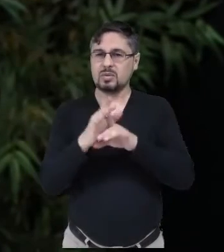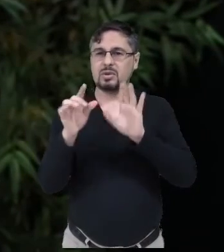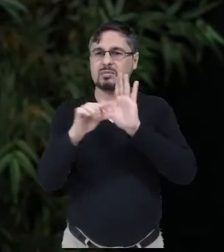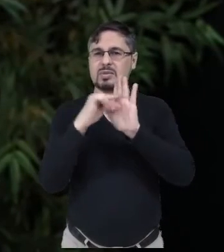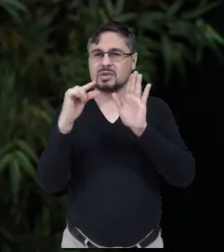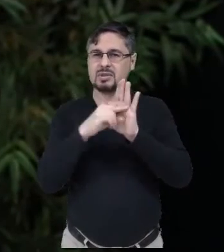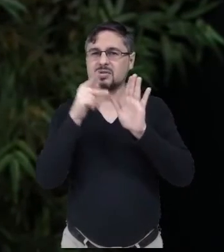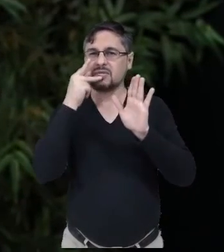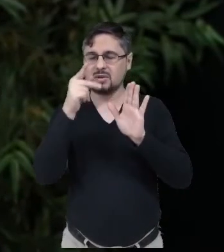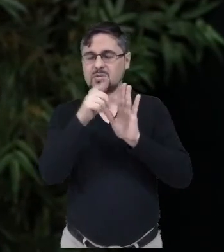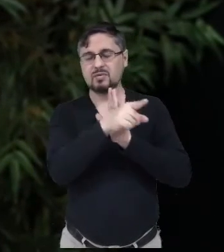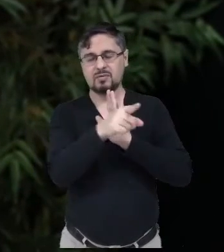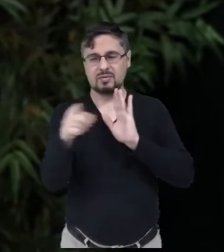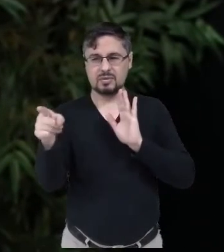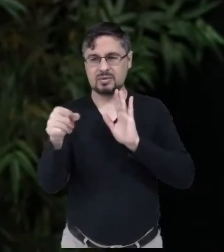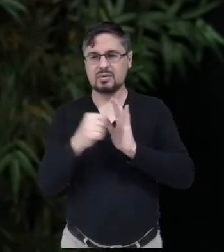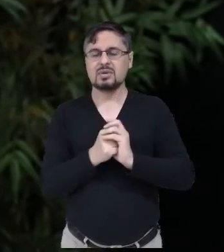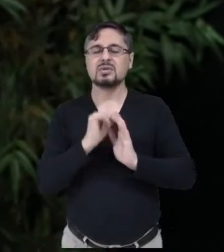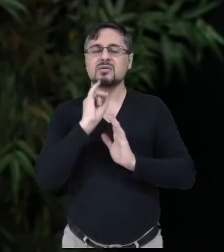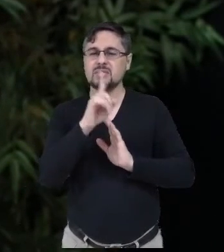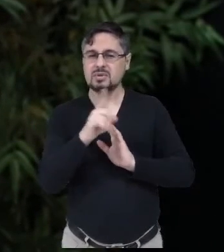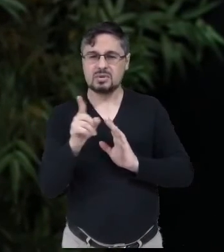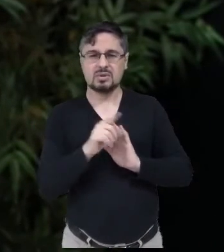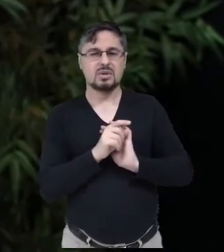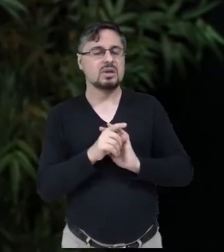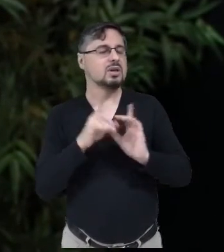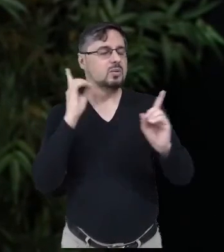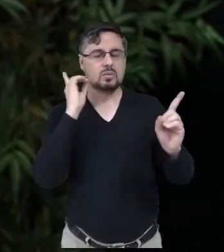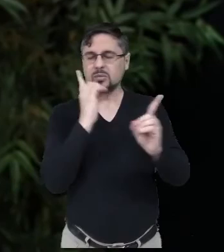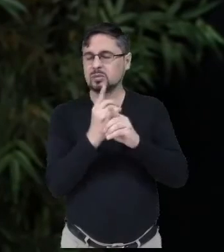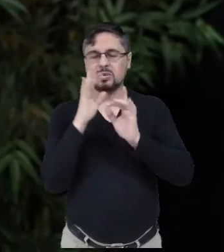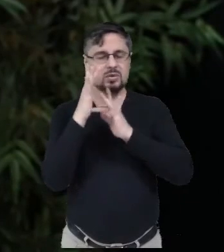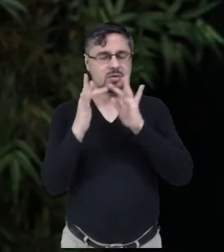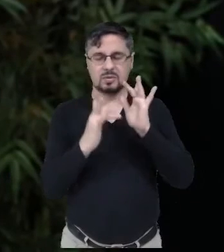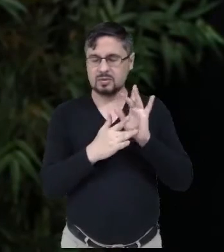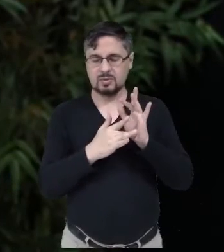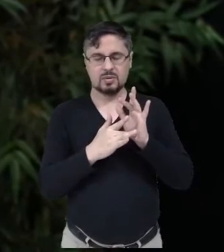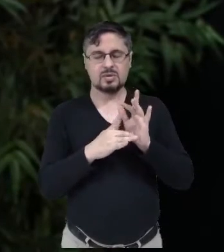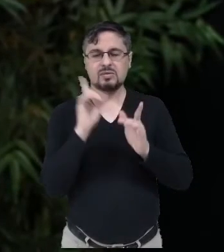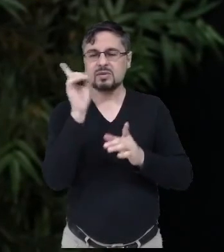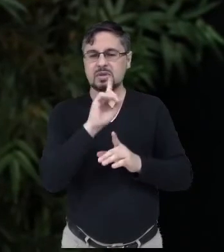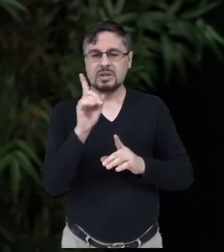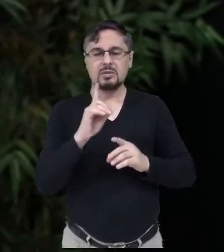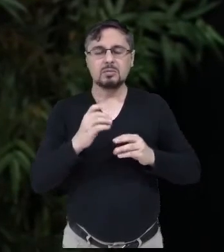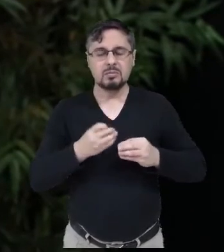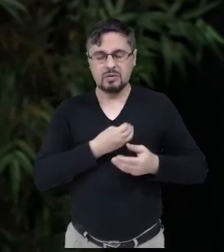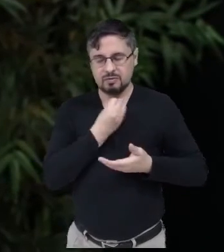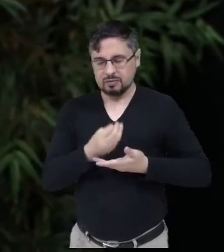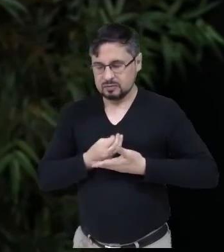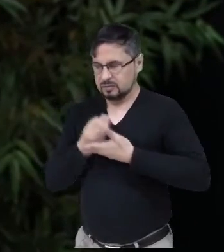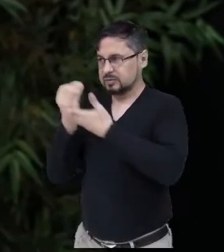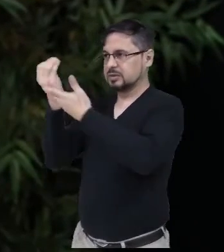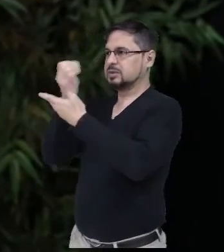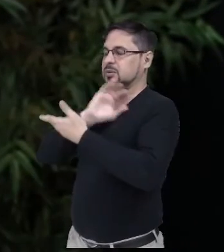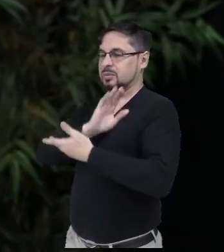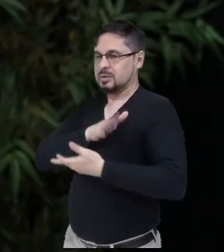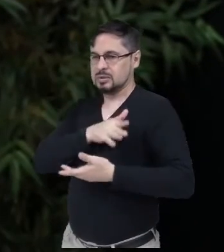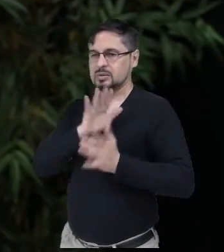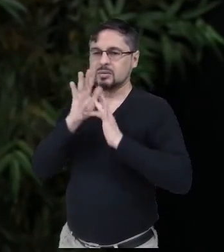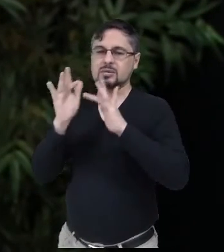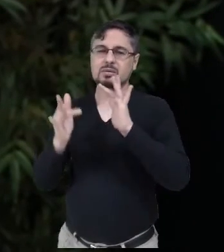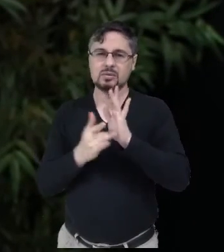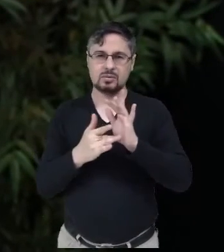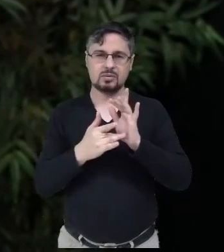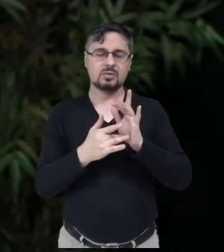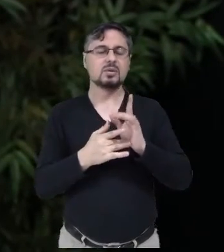dizendo para você: se você ainda não encontrou a Jesus, se você ainda não entregou o seu coração a Jesus, venha a ele